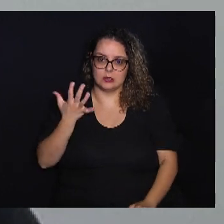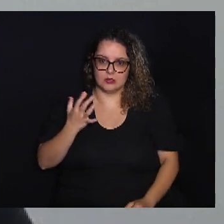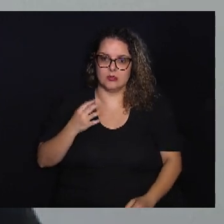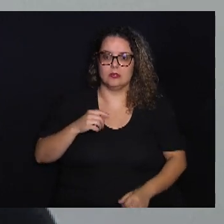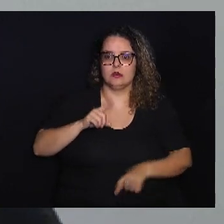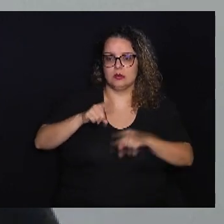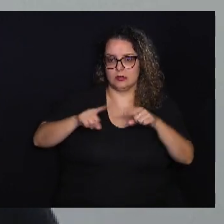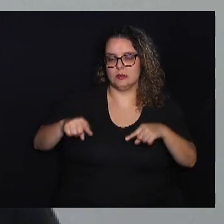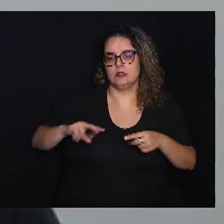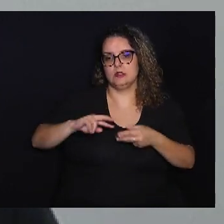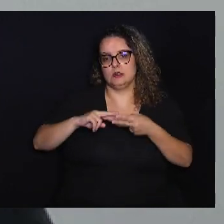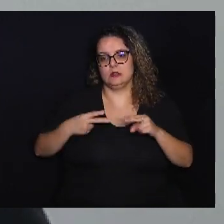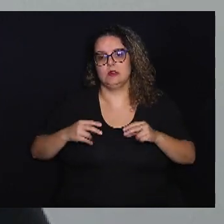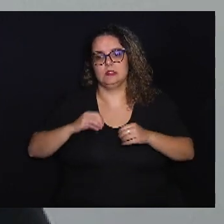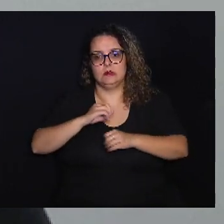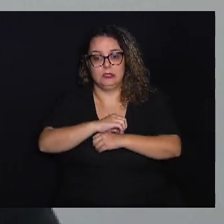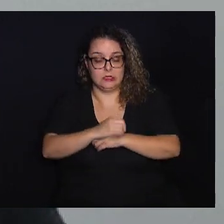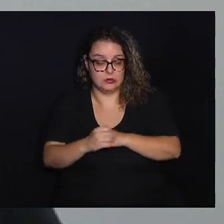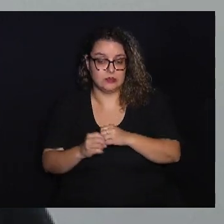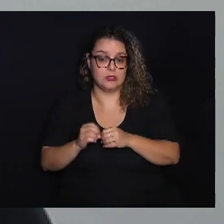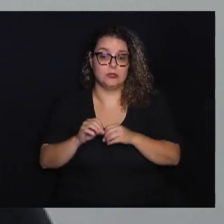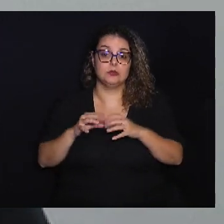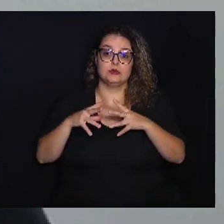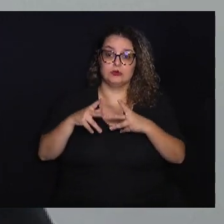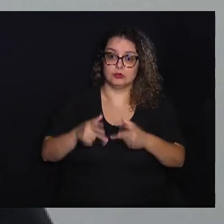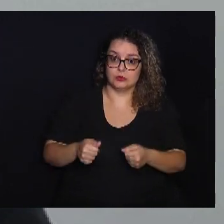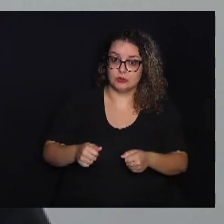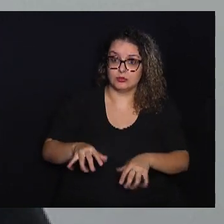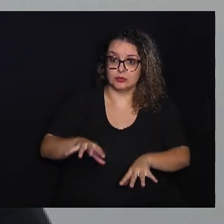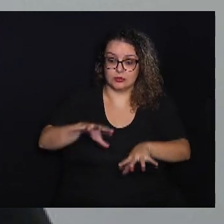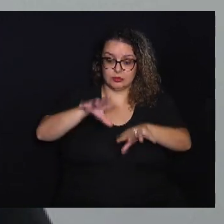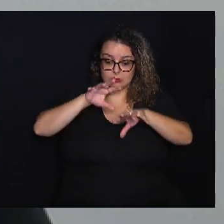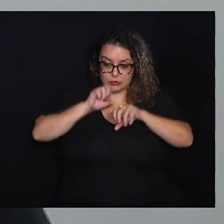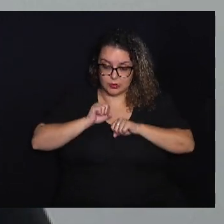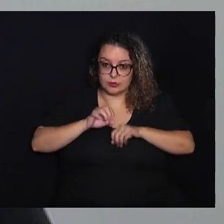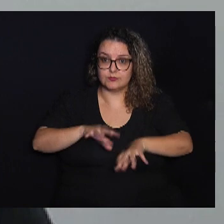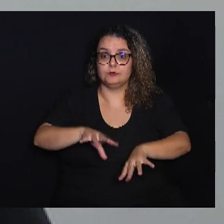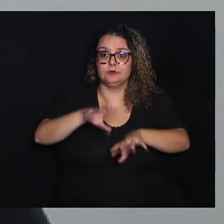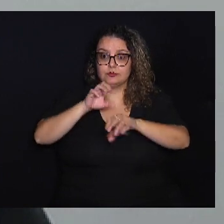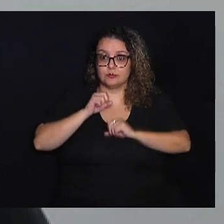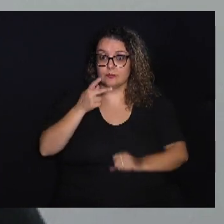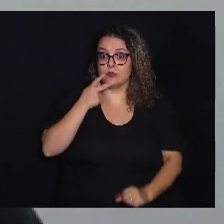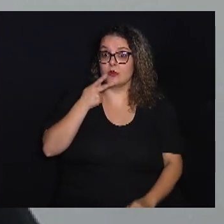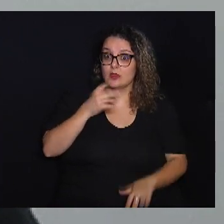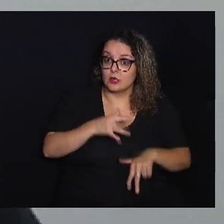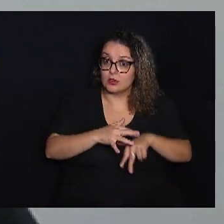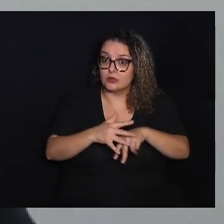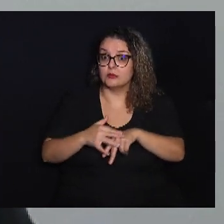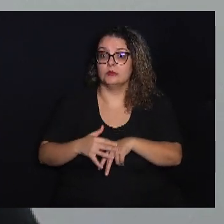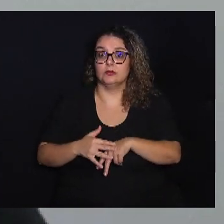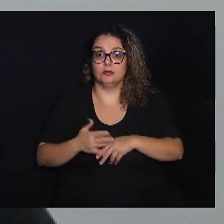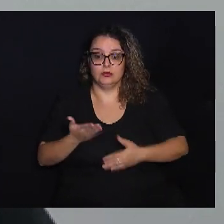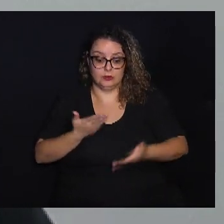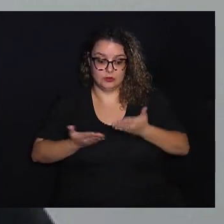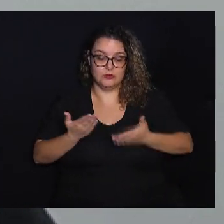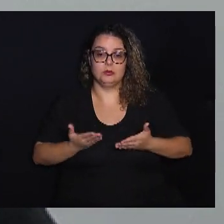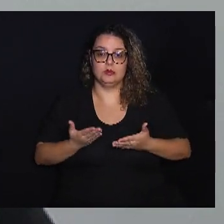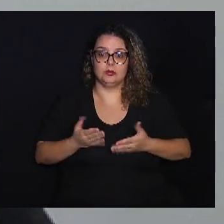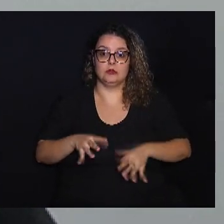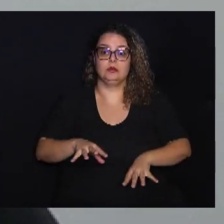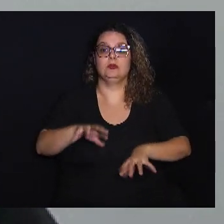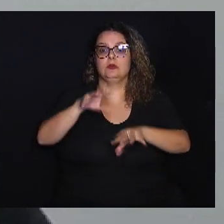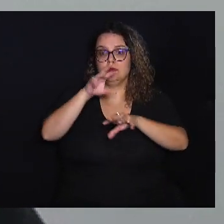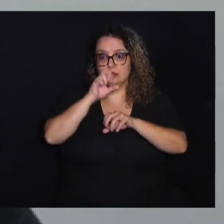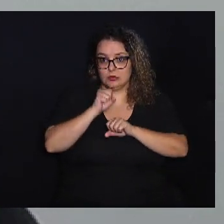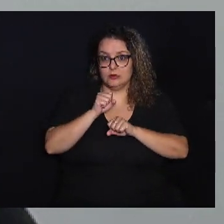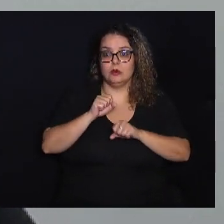alguma forma com o que foi inalado, seja poeira, seja partícula, seja vírus, qualquer coisa, o corpo precisa lidar com aquilo. E a poluição